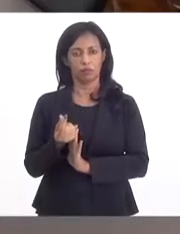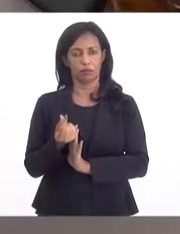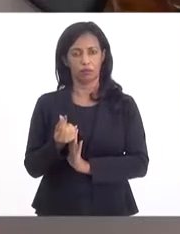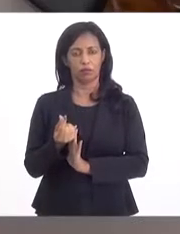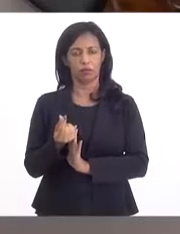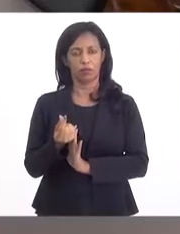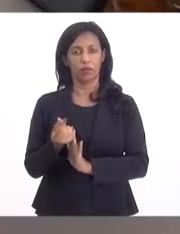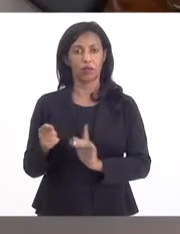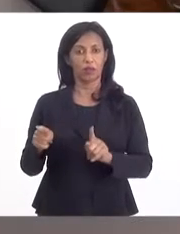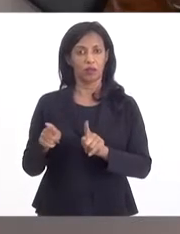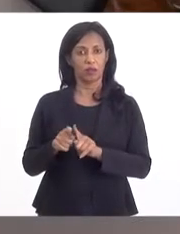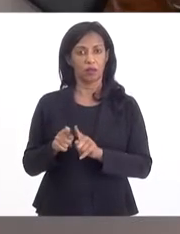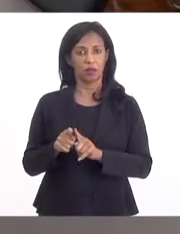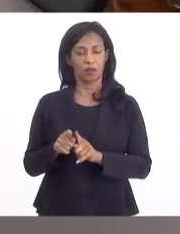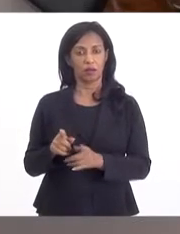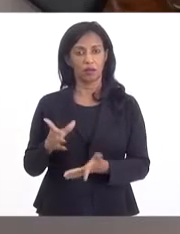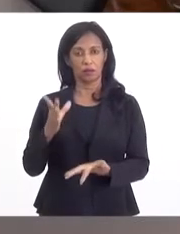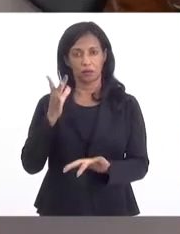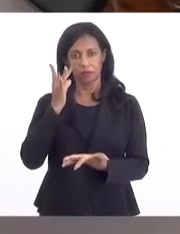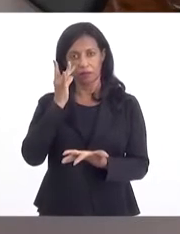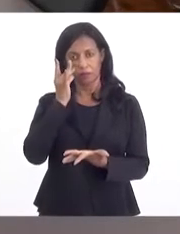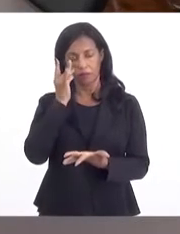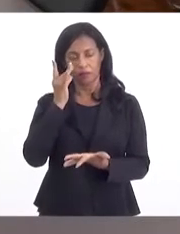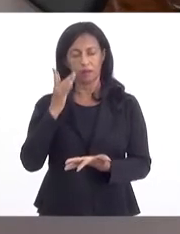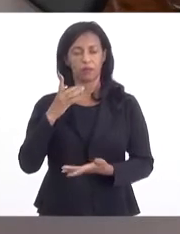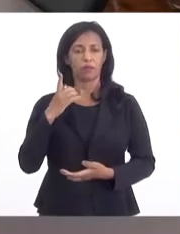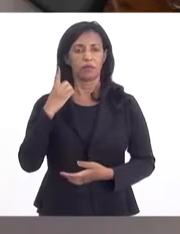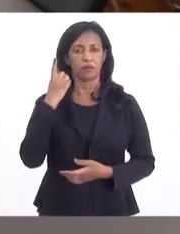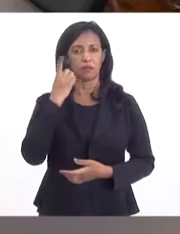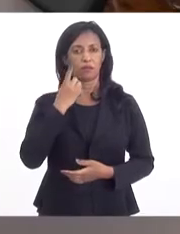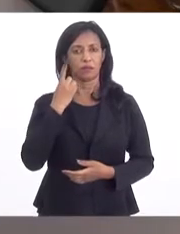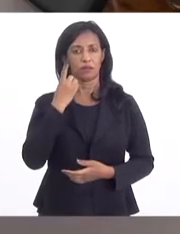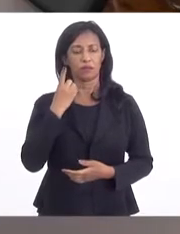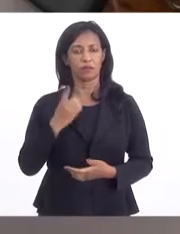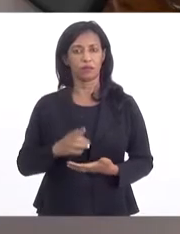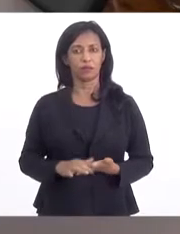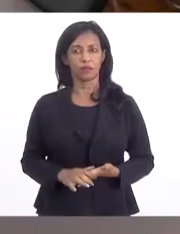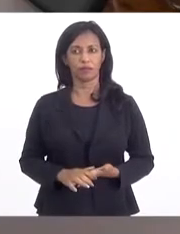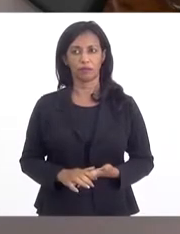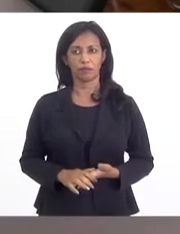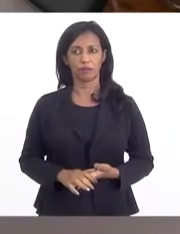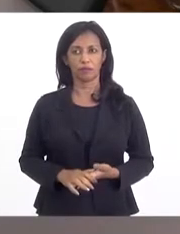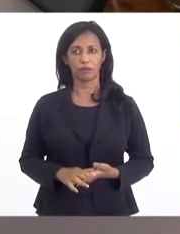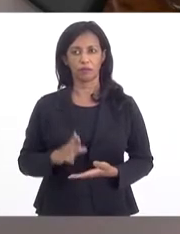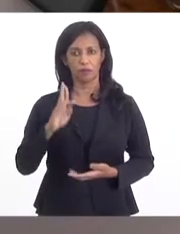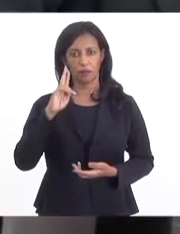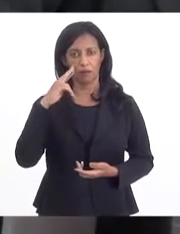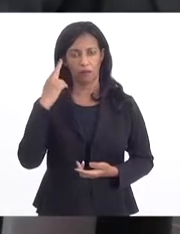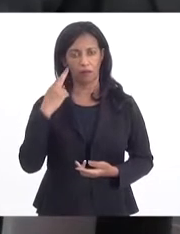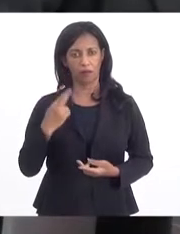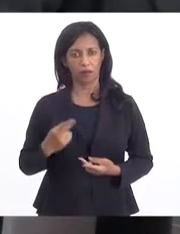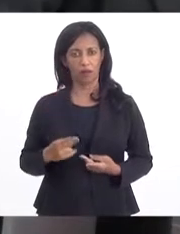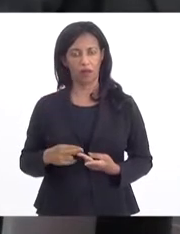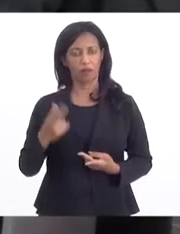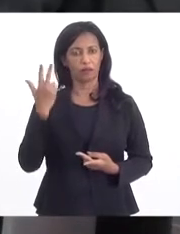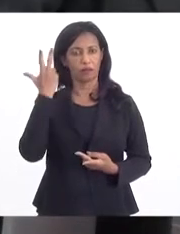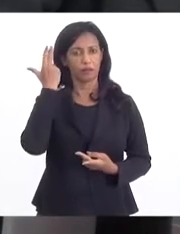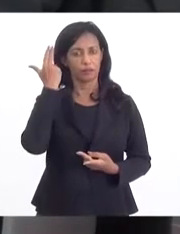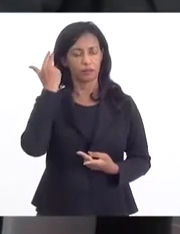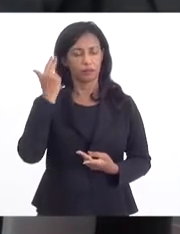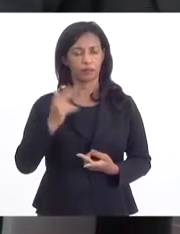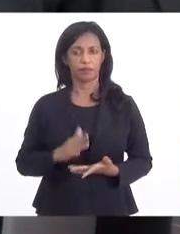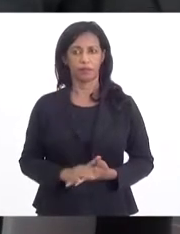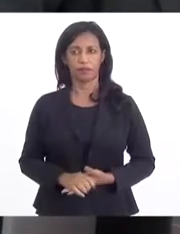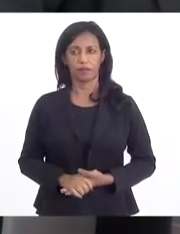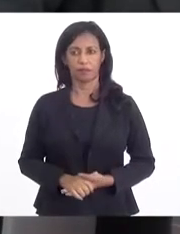e contando com as presenças dos senhores deputados, deputada Renata Souza, deputada Eliomar Coelho,